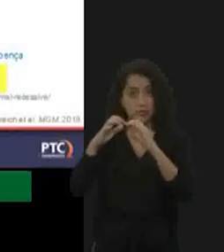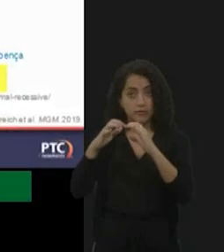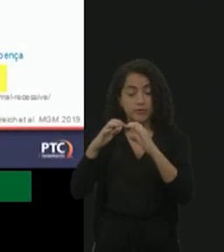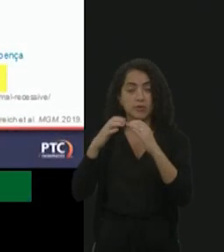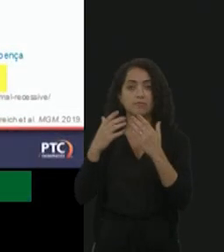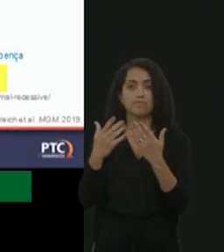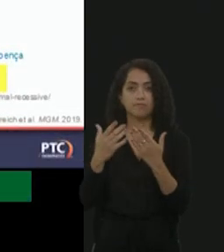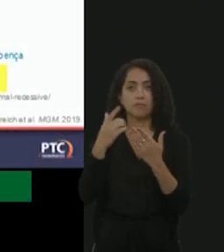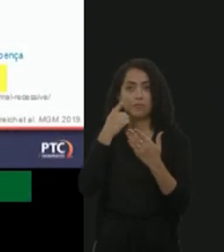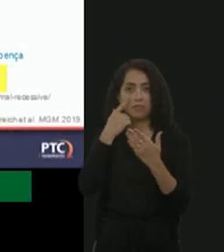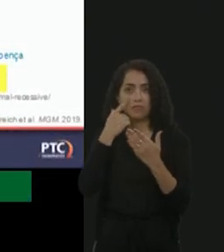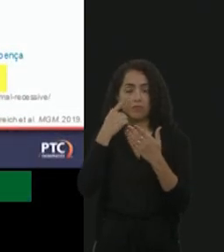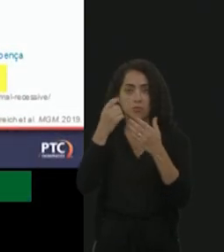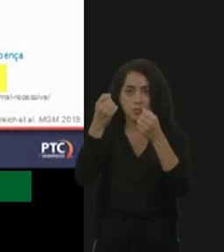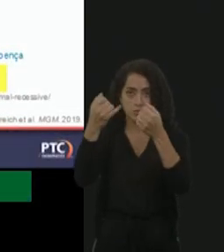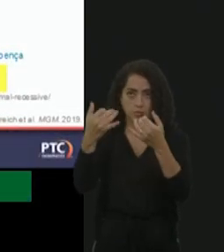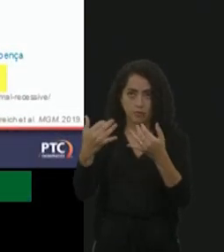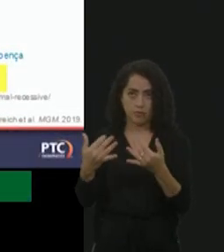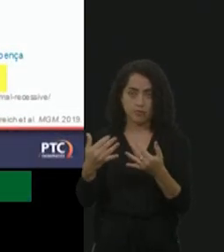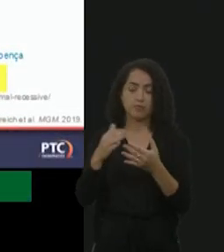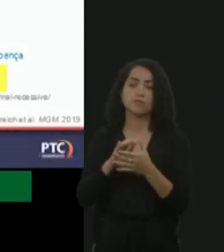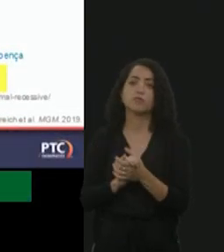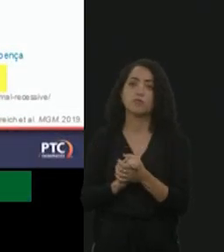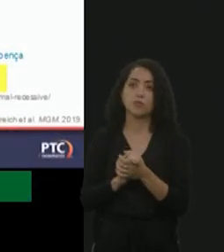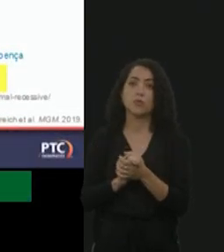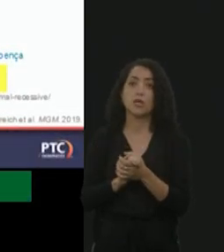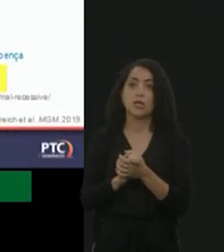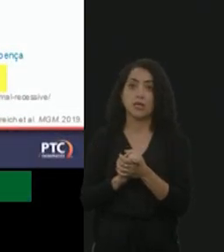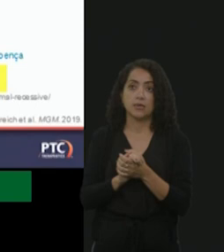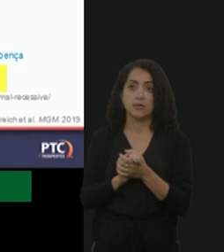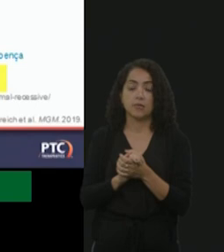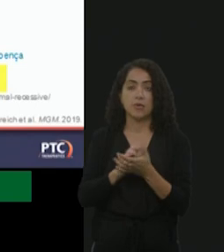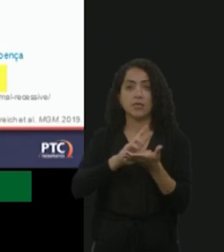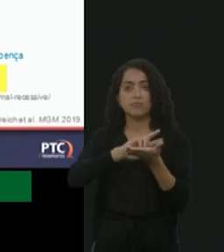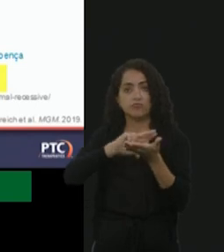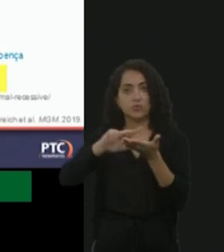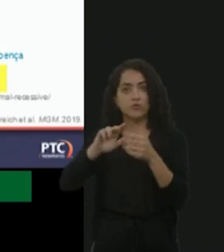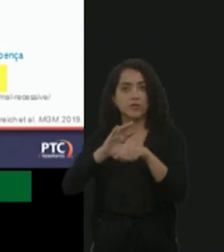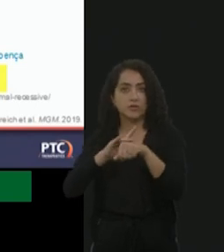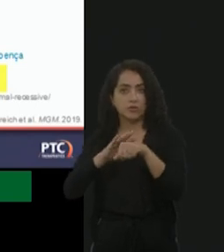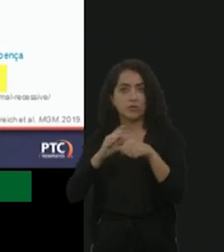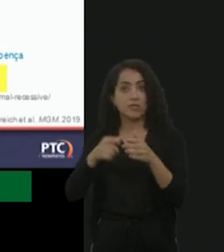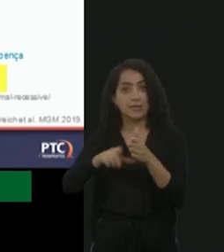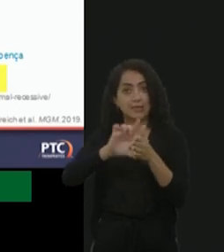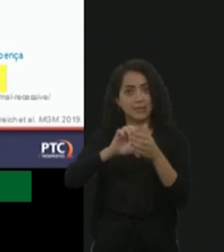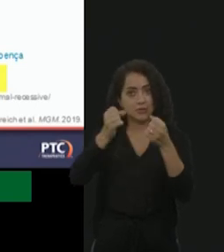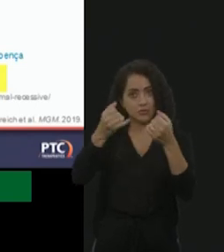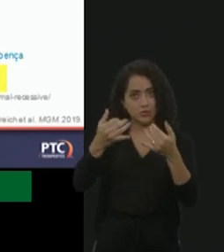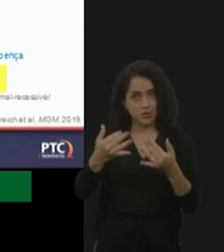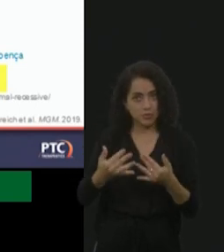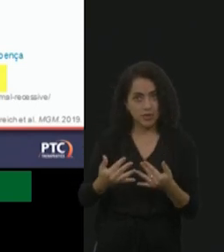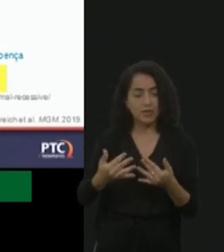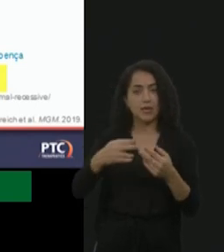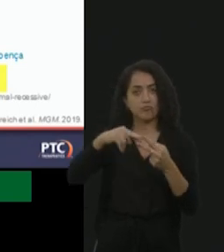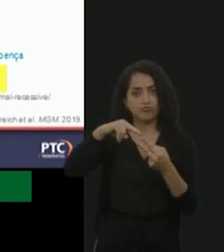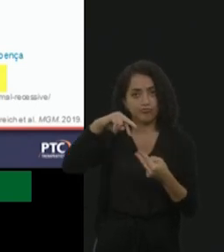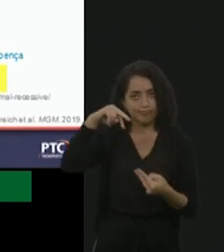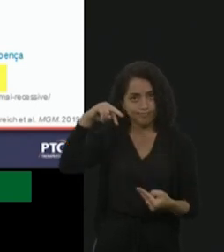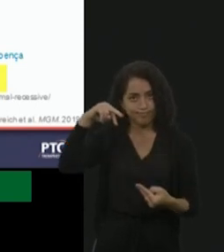Um vídeo exemplificando. Tem padrão de herança autossômico recessivo, como diversas doenças que foram citadas aqui. Então, só relembrando,